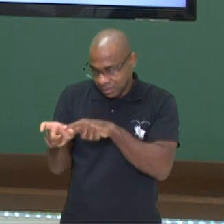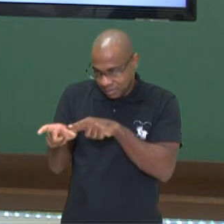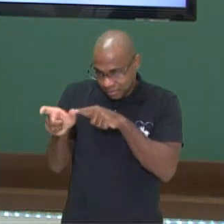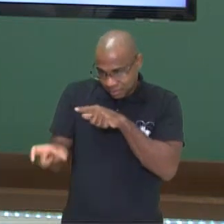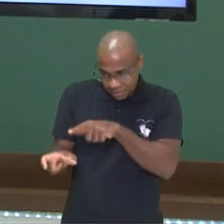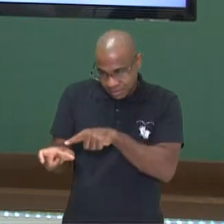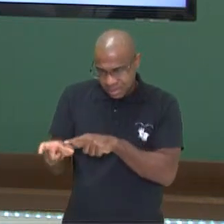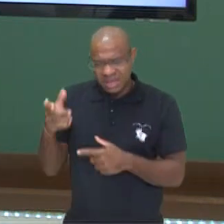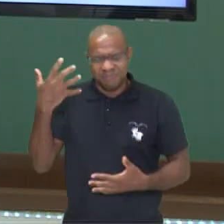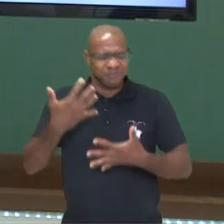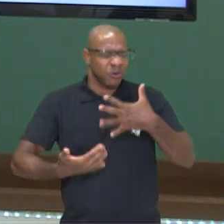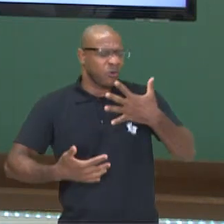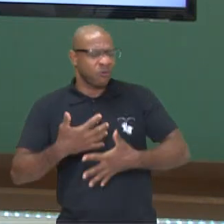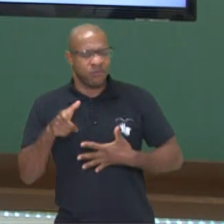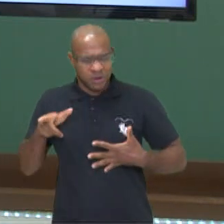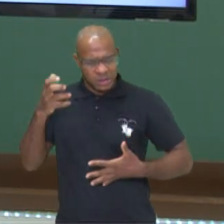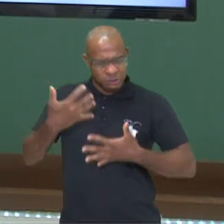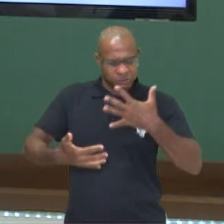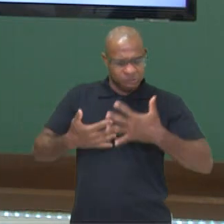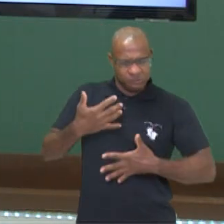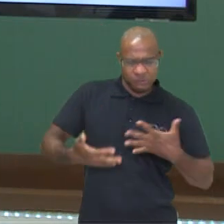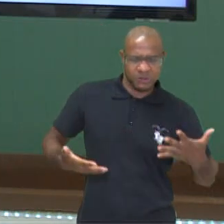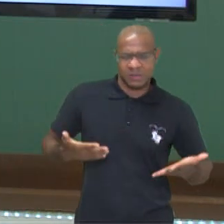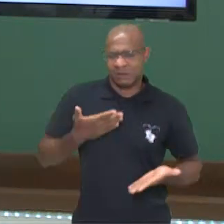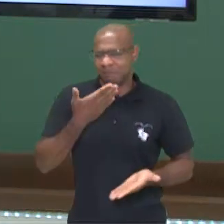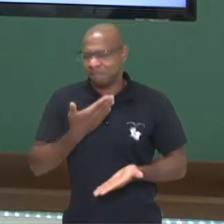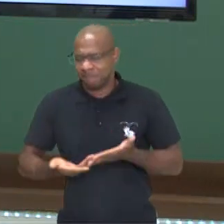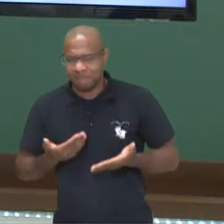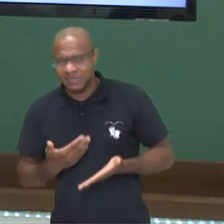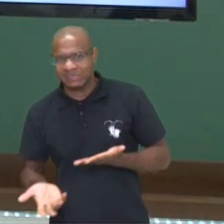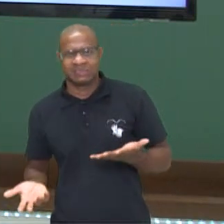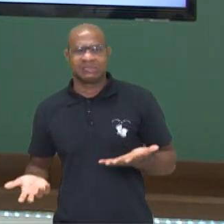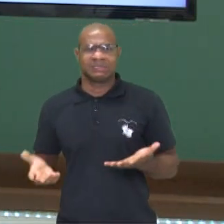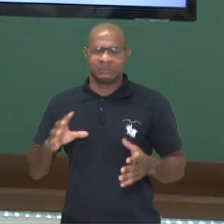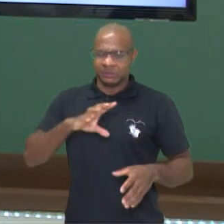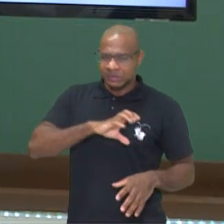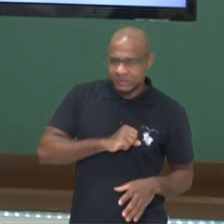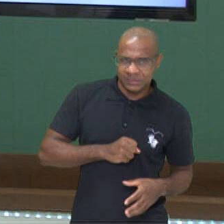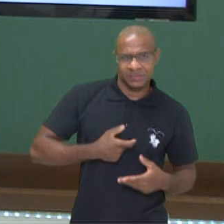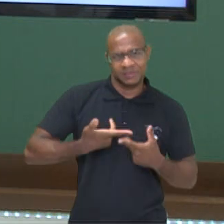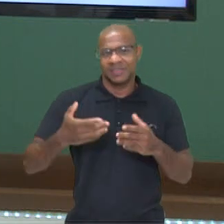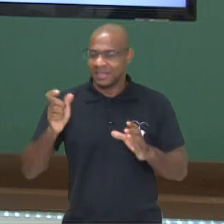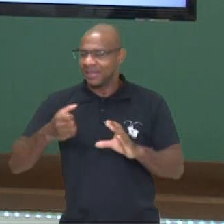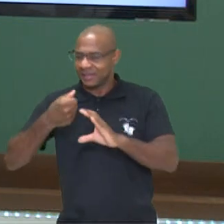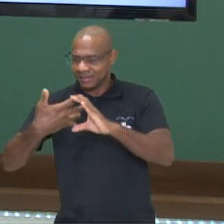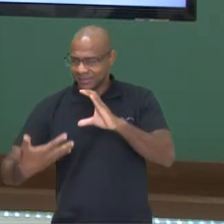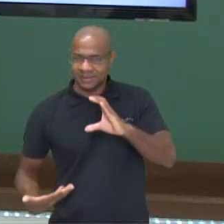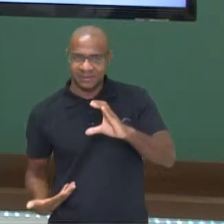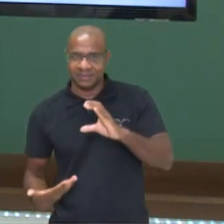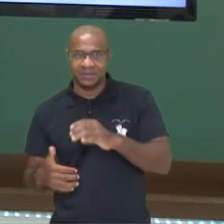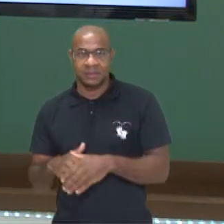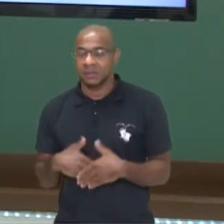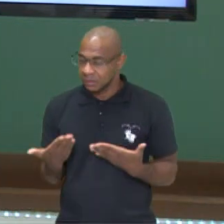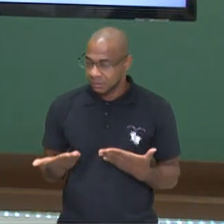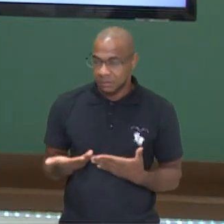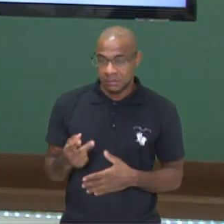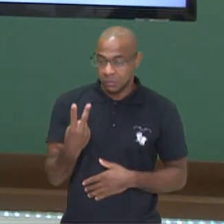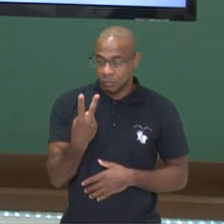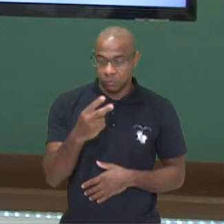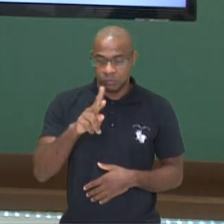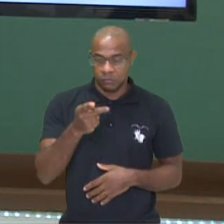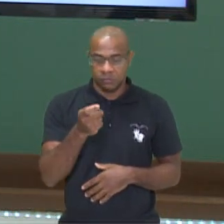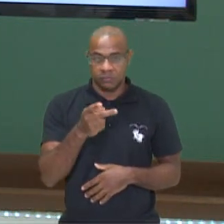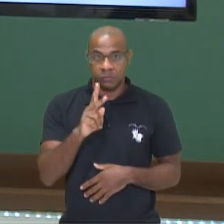essa série de predicativos, essa série de características. Então veja só, a partir de um verbo e